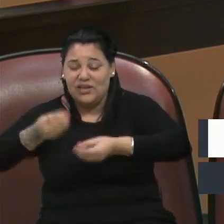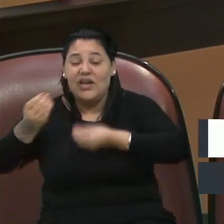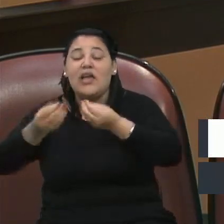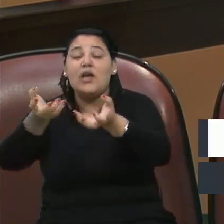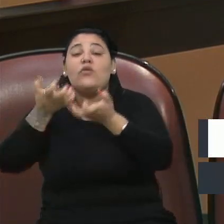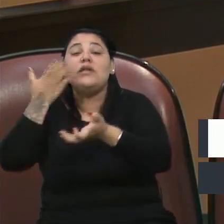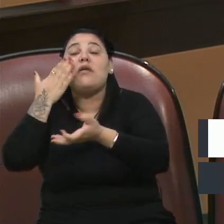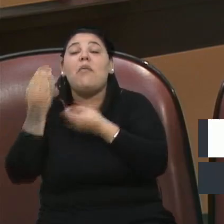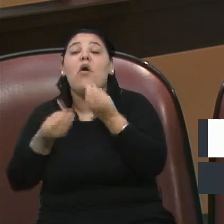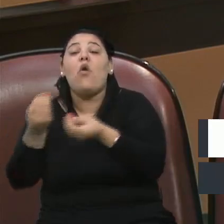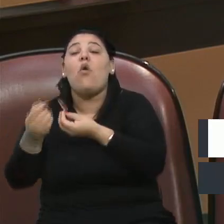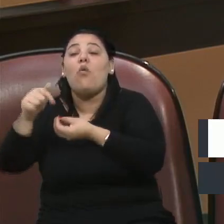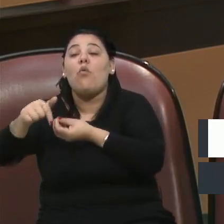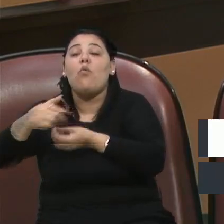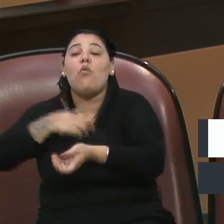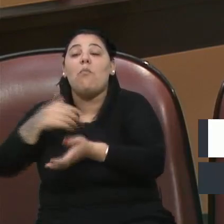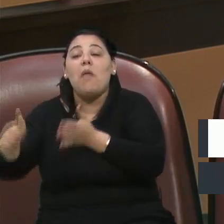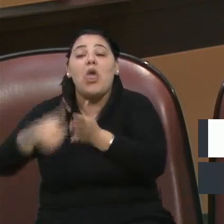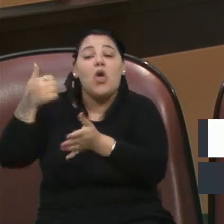eu gosto muito de